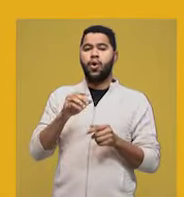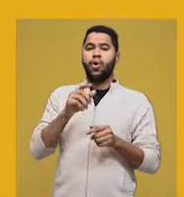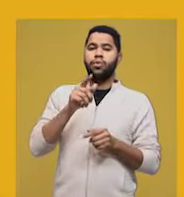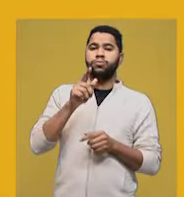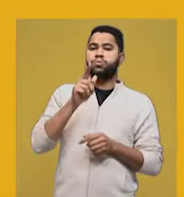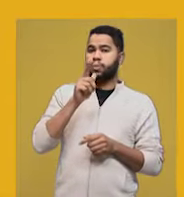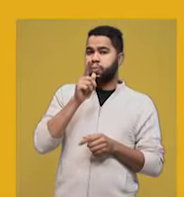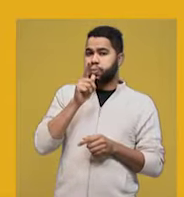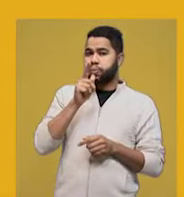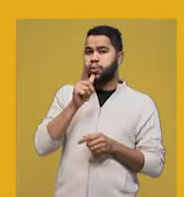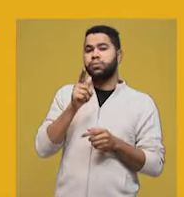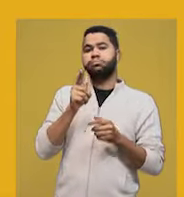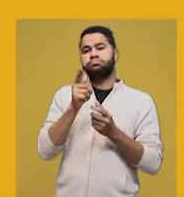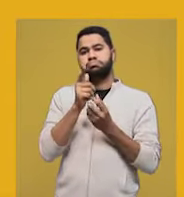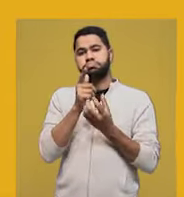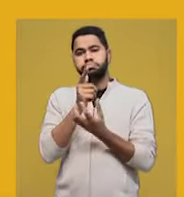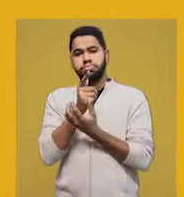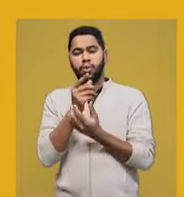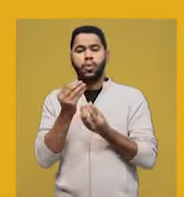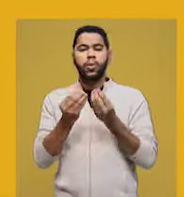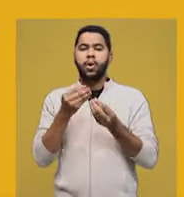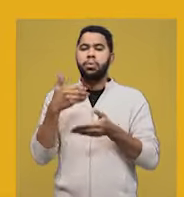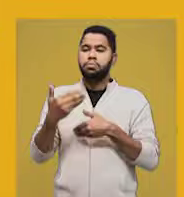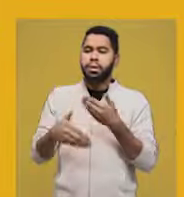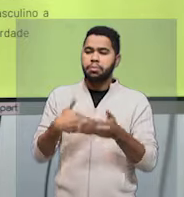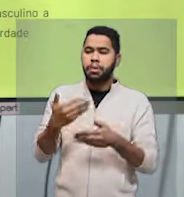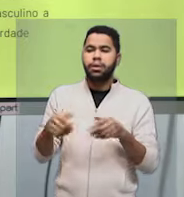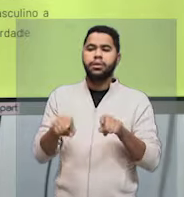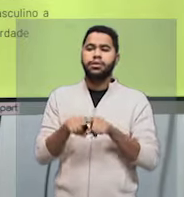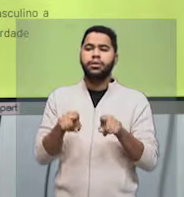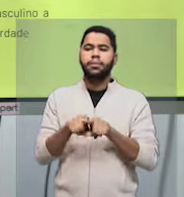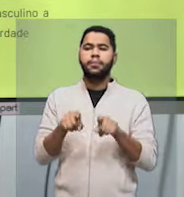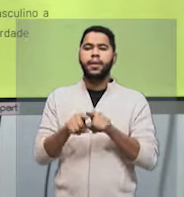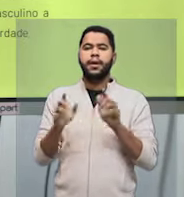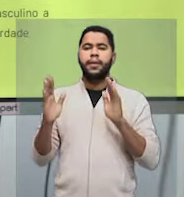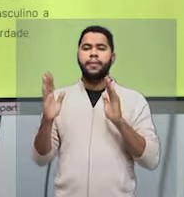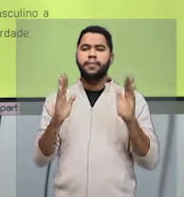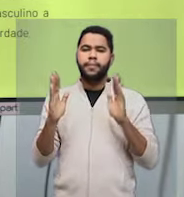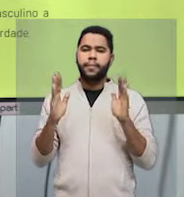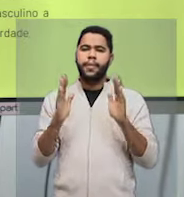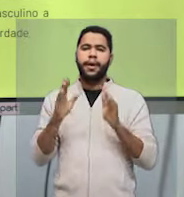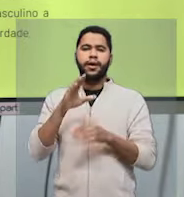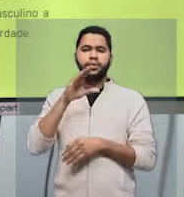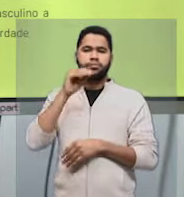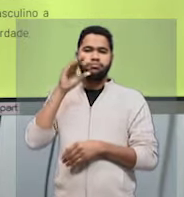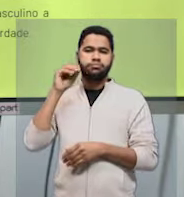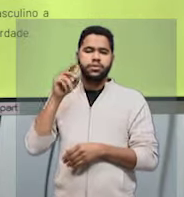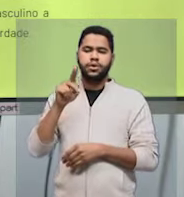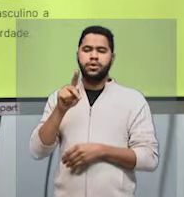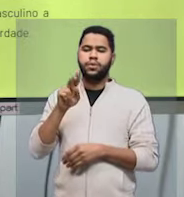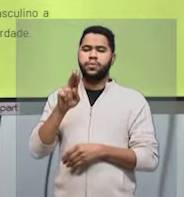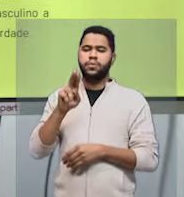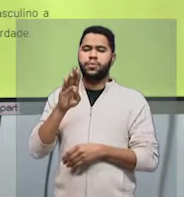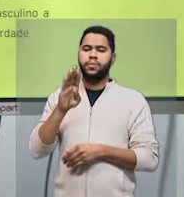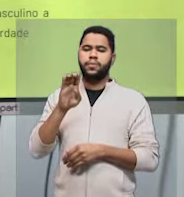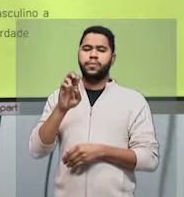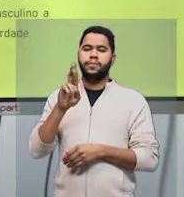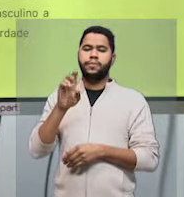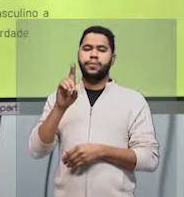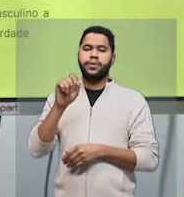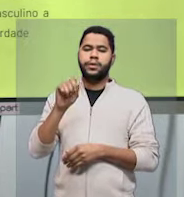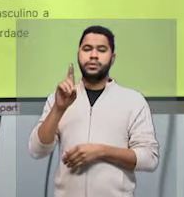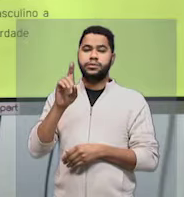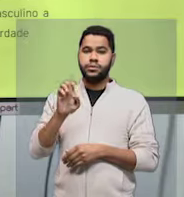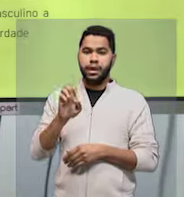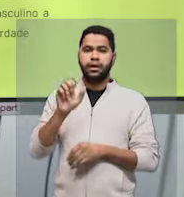as mudanças que ocorrem no sistema reprodutor masculino a partir da puberdade. Já trabalhei com vocês puberdade, aquelas mudanças todas, que é uma fase de